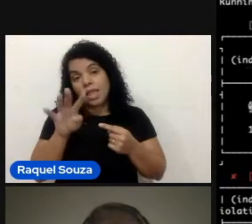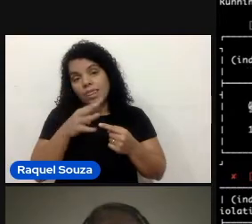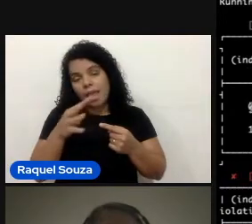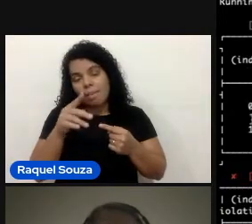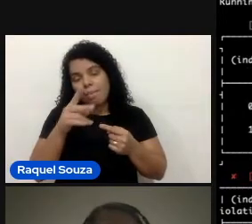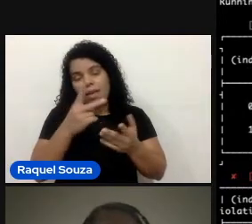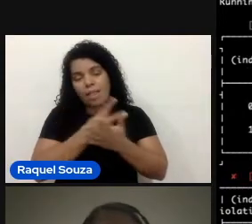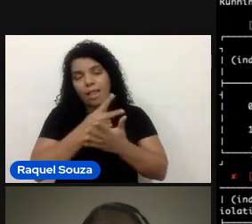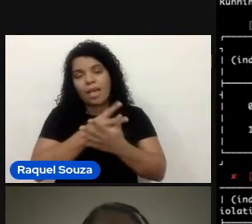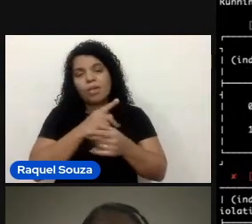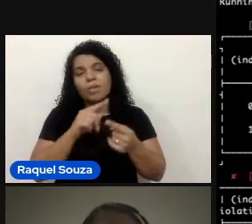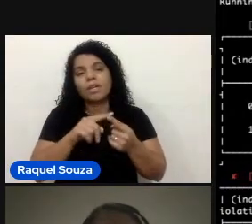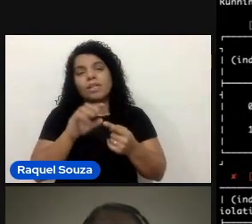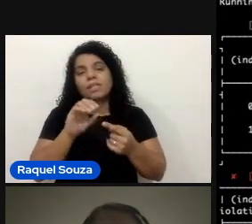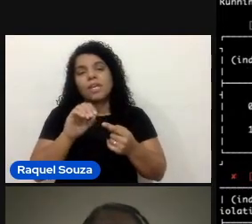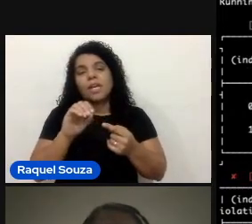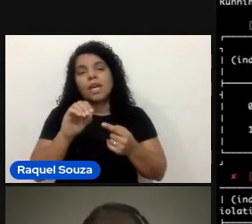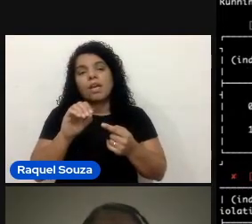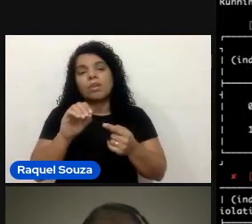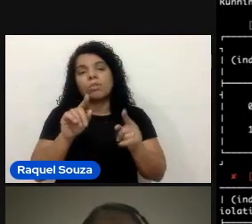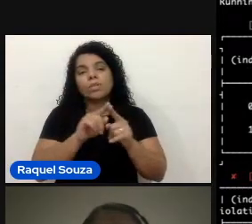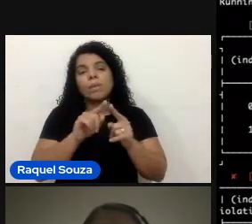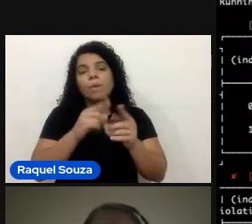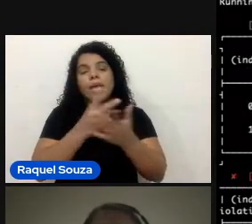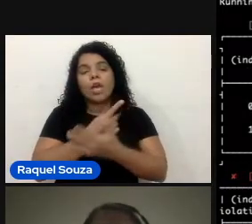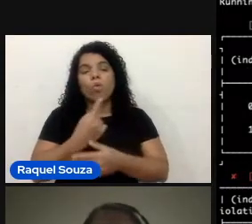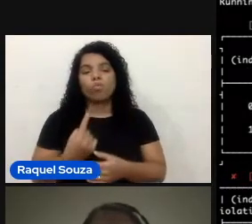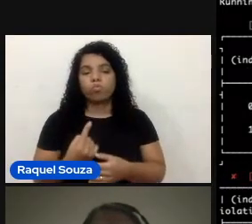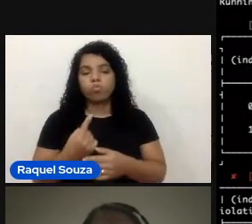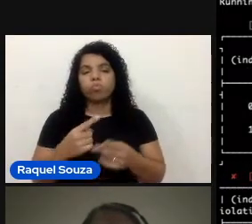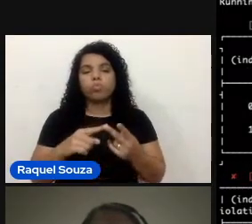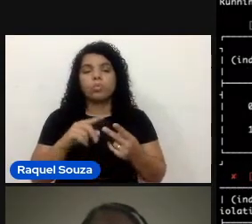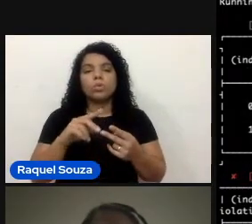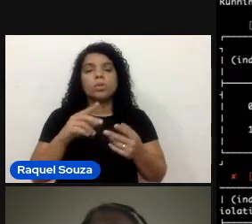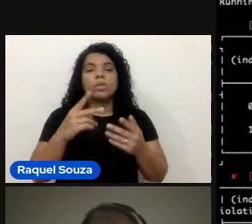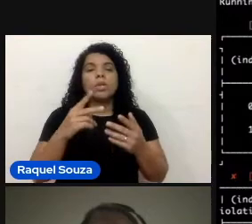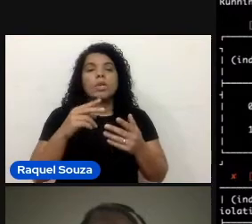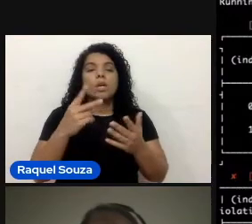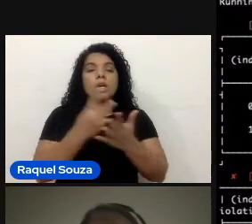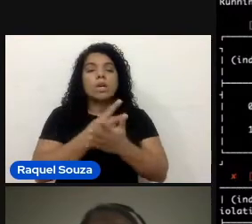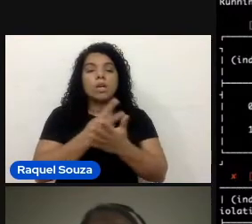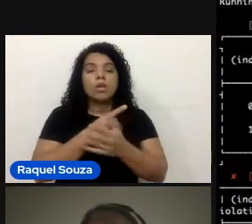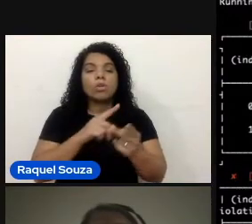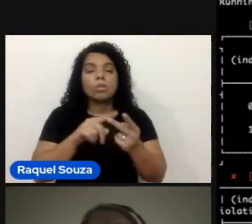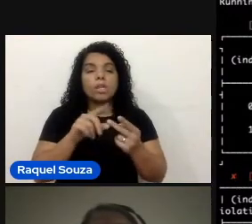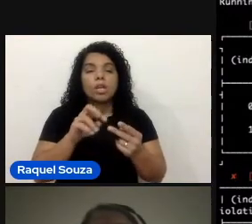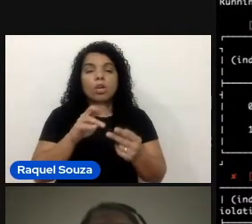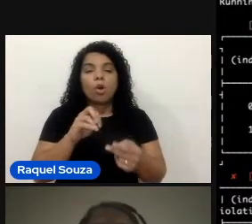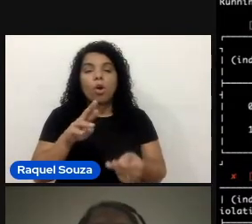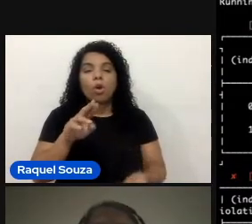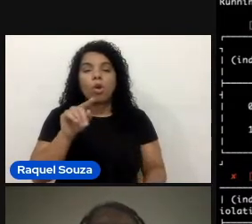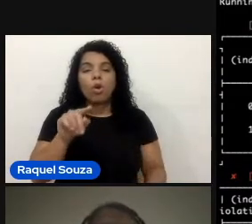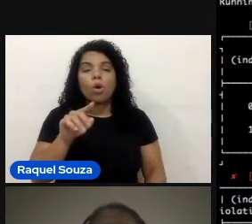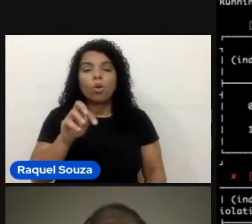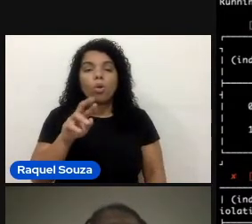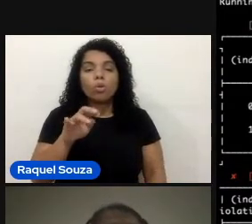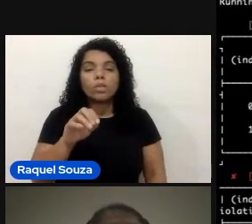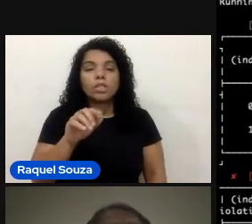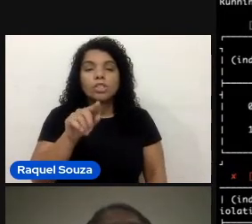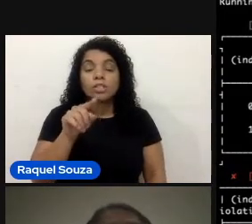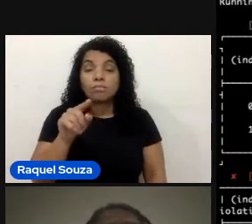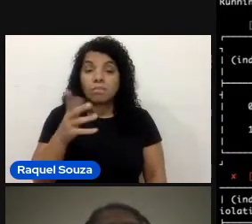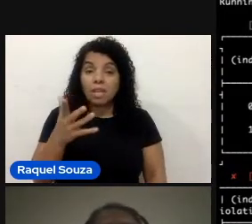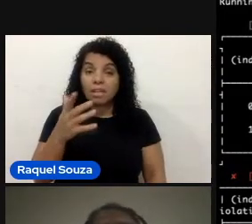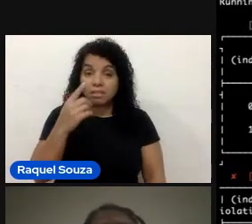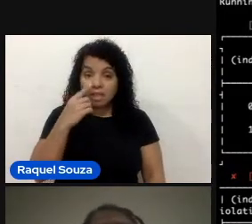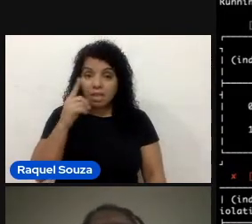erro 0, erro 1. Erro 0 é o color contrast. E tem aqui uma classificação de impacto, aqui de severidade.